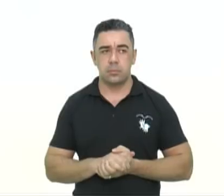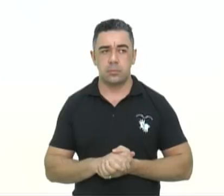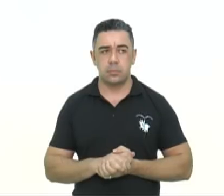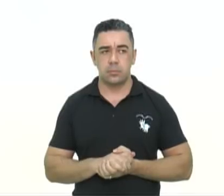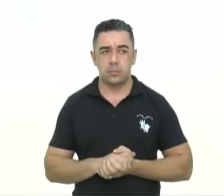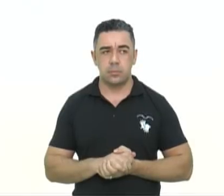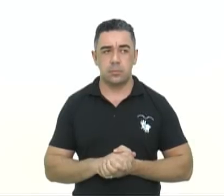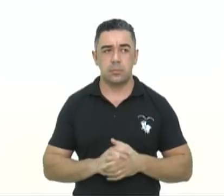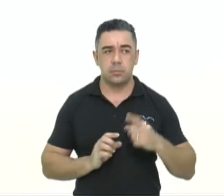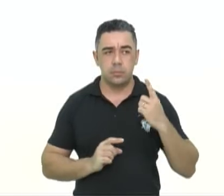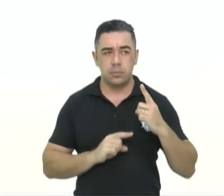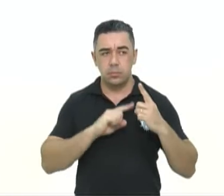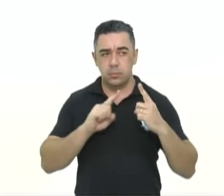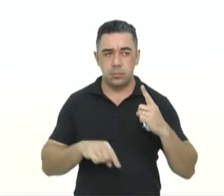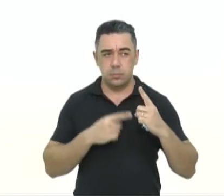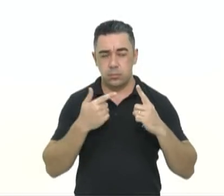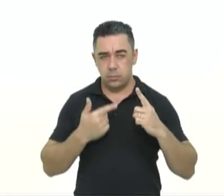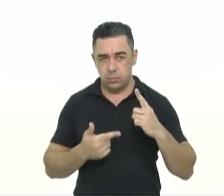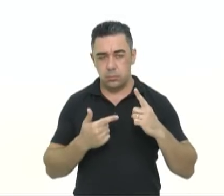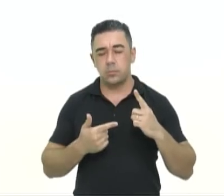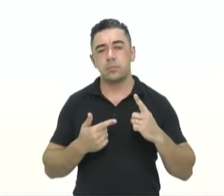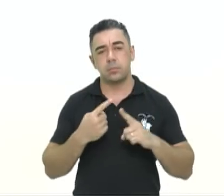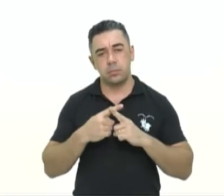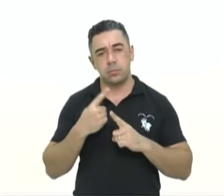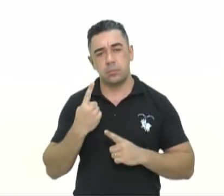que 1,2 vezes